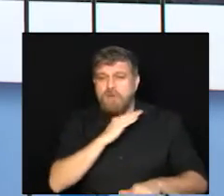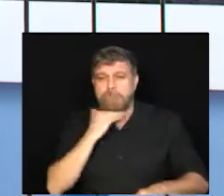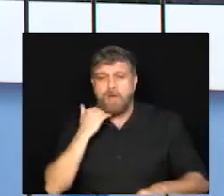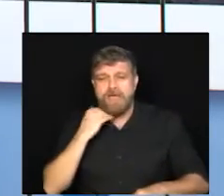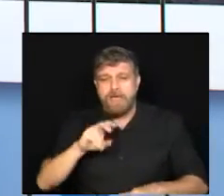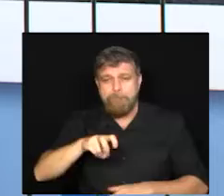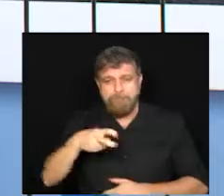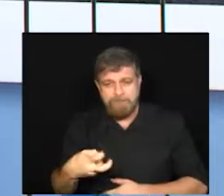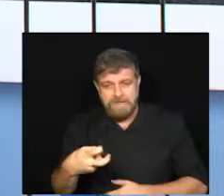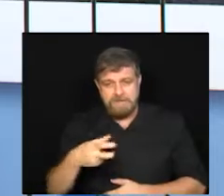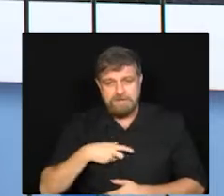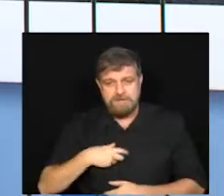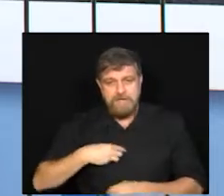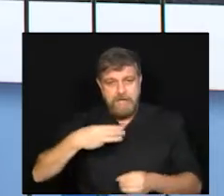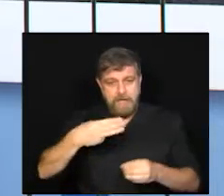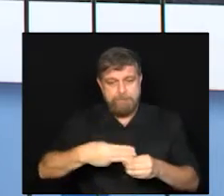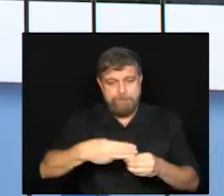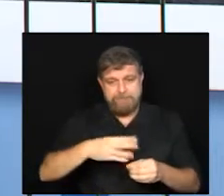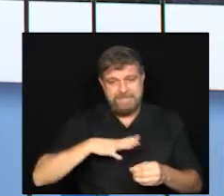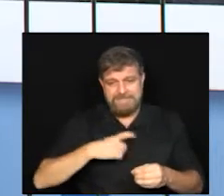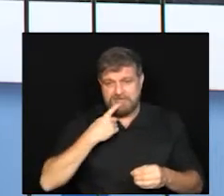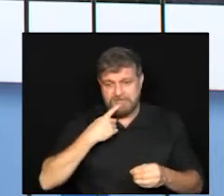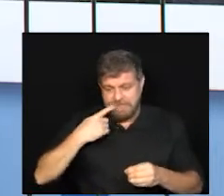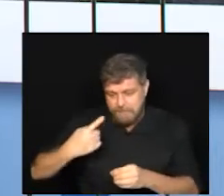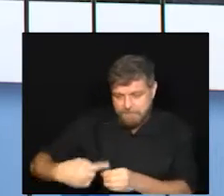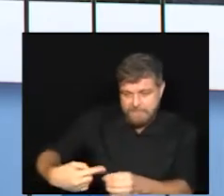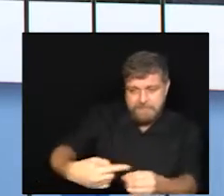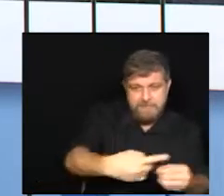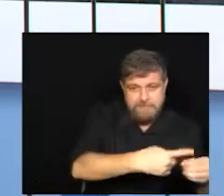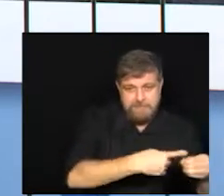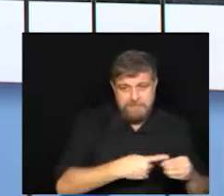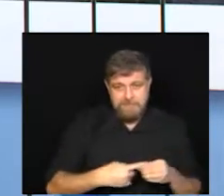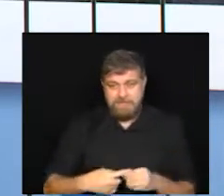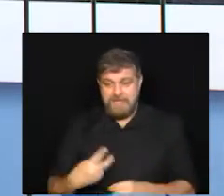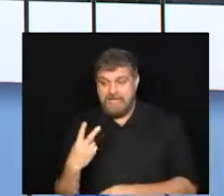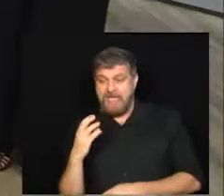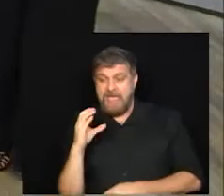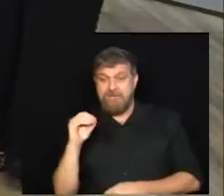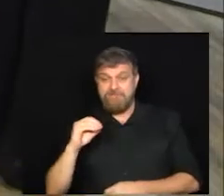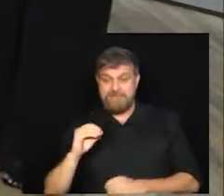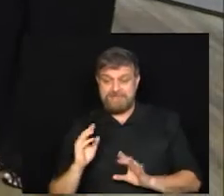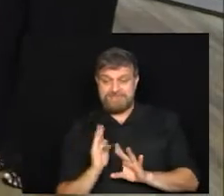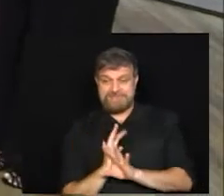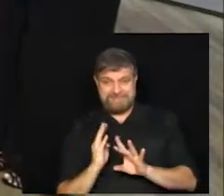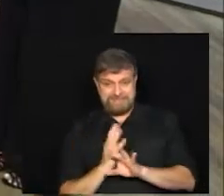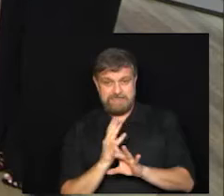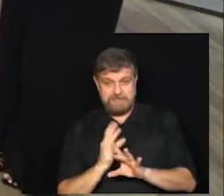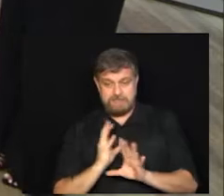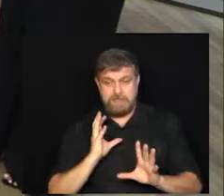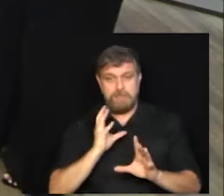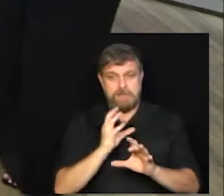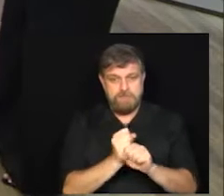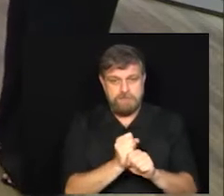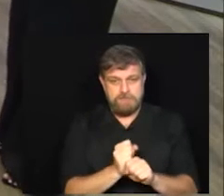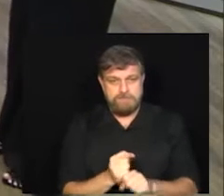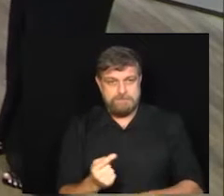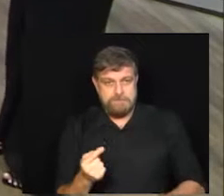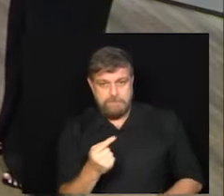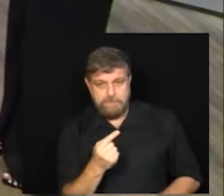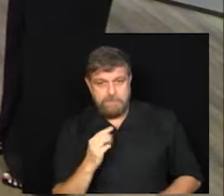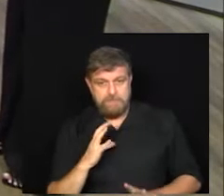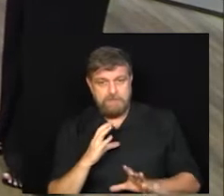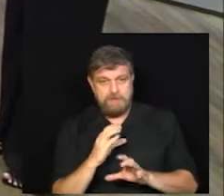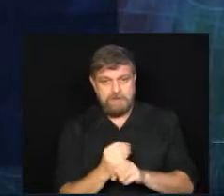nós vamos falar da região metropolitana de Campinas, que compreende 20 municípios. Olha, na nossa região,